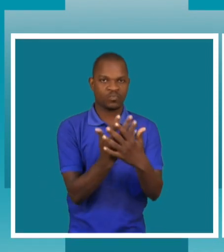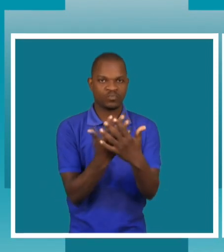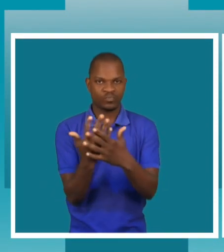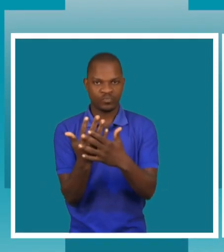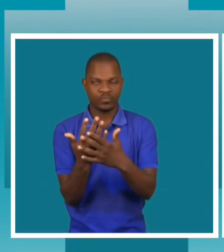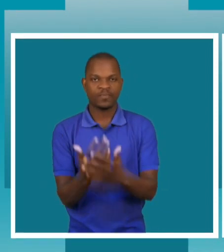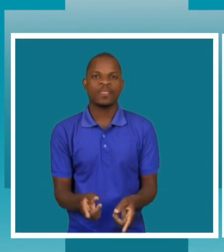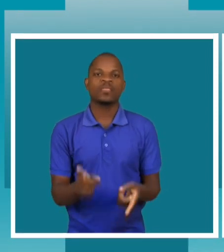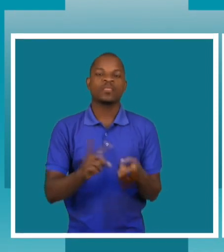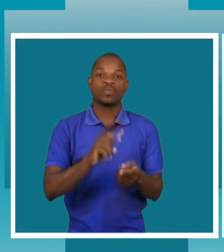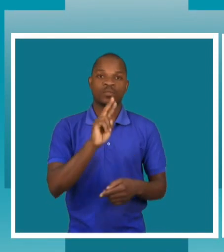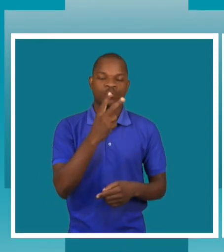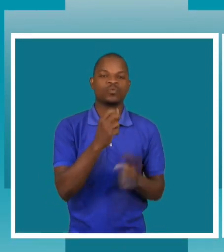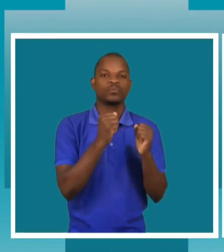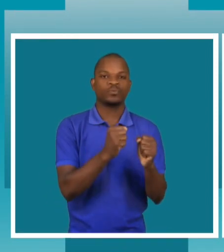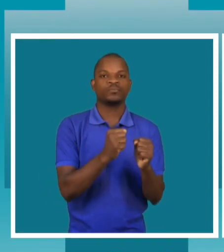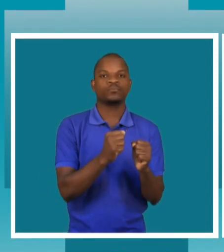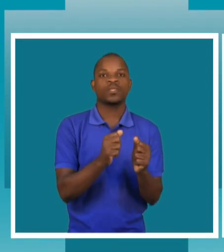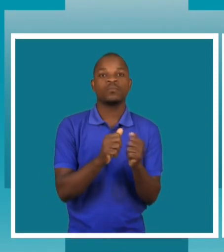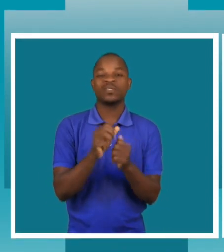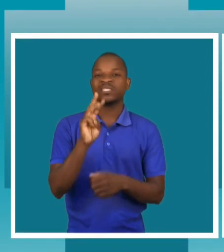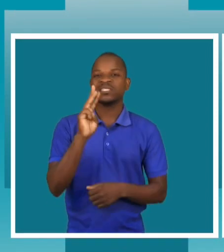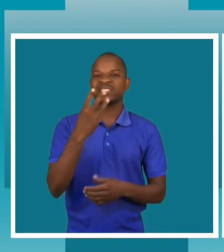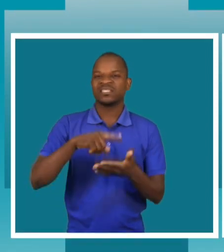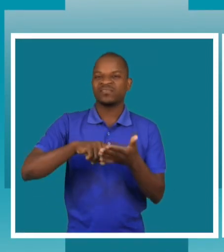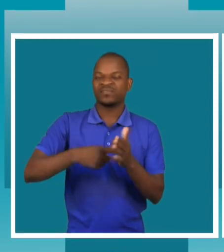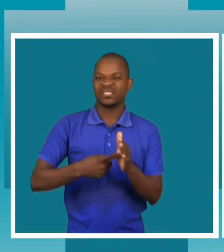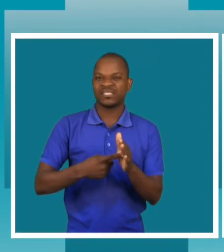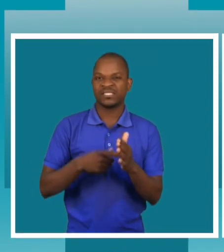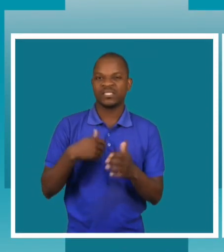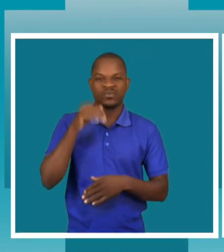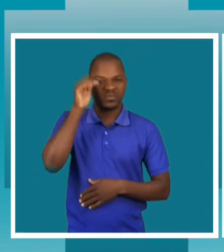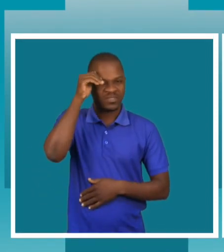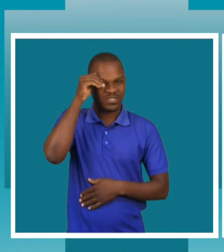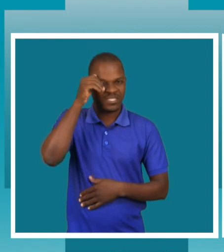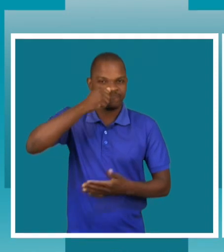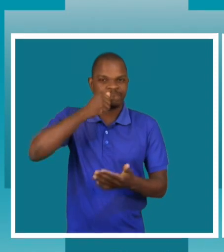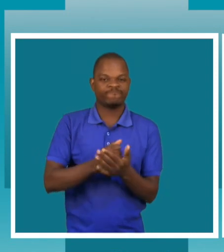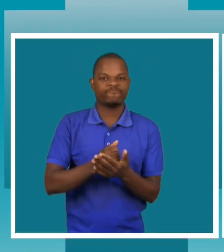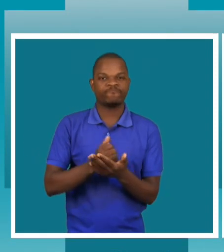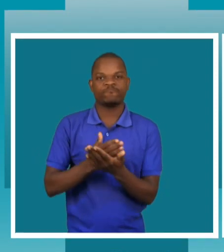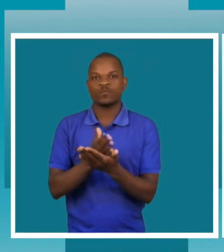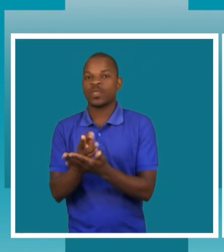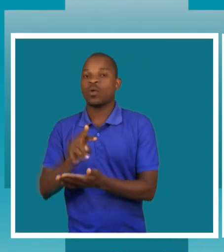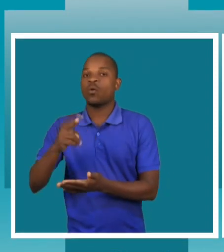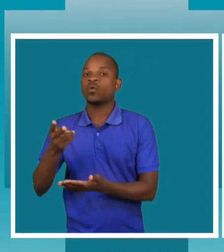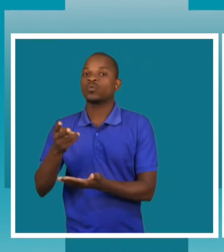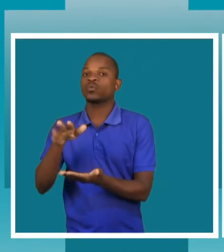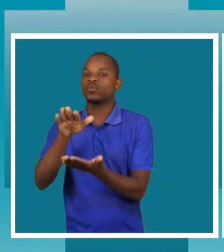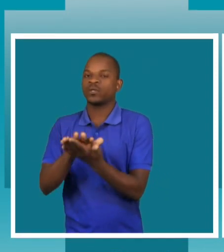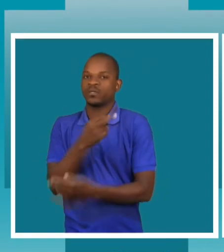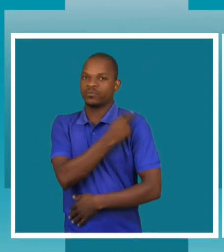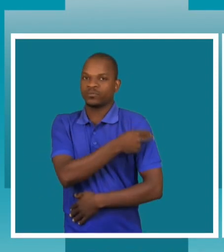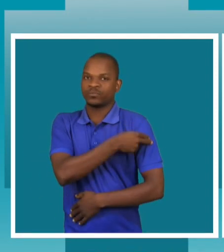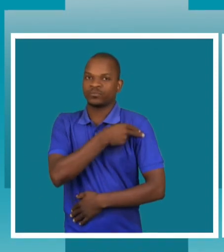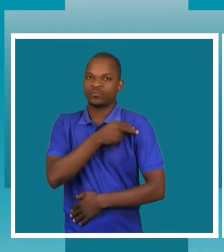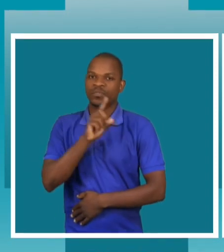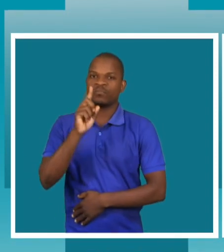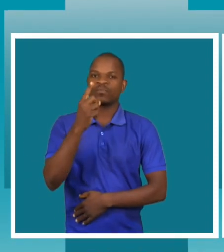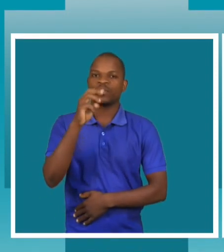na Plana Caneço. O terceiro, já por vergonha, né? Eu disse, não, deixa lá ir para o 1º de maio.